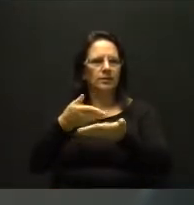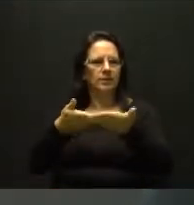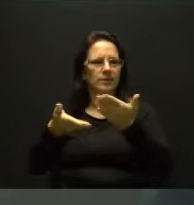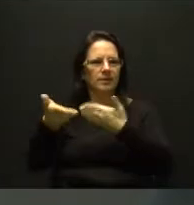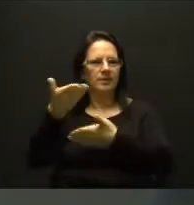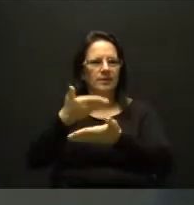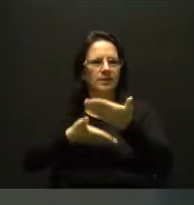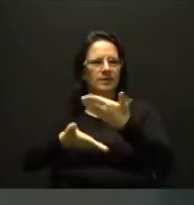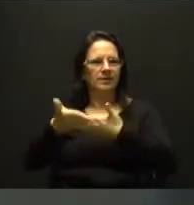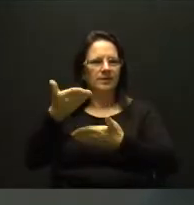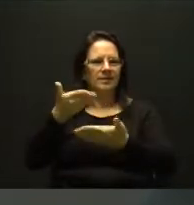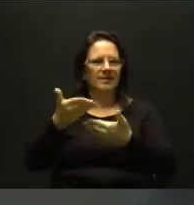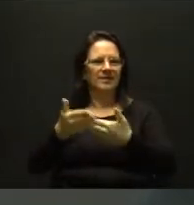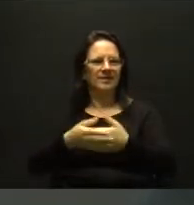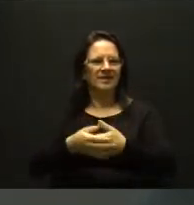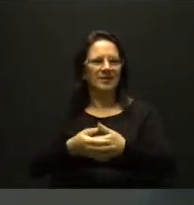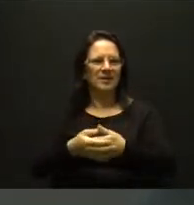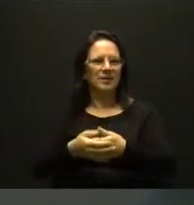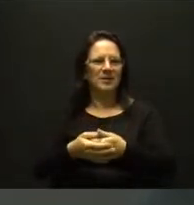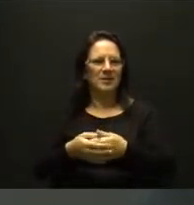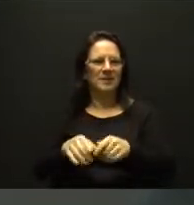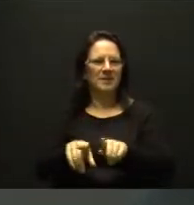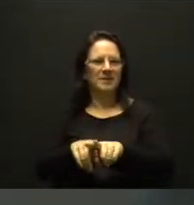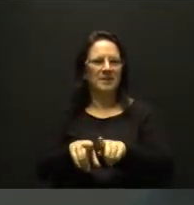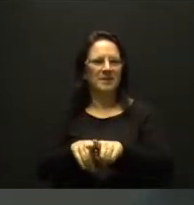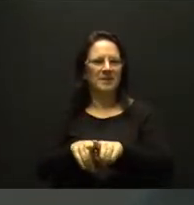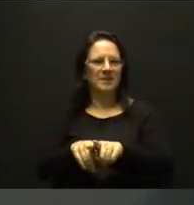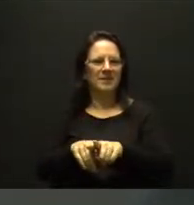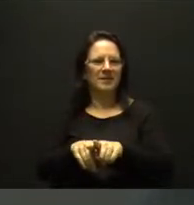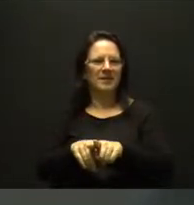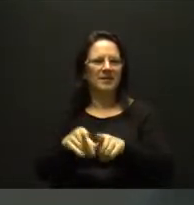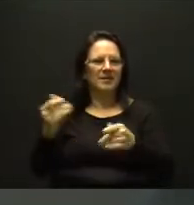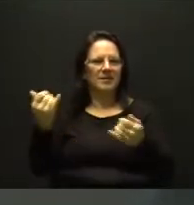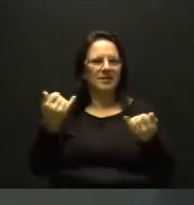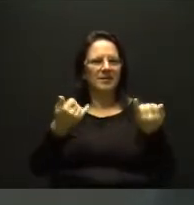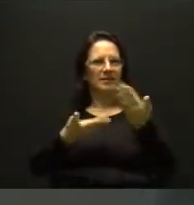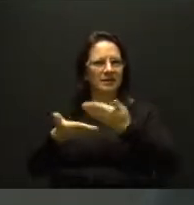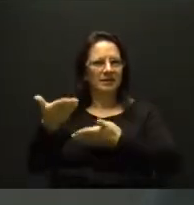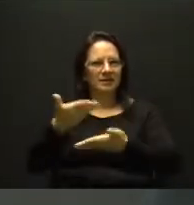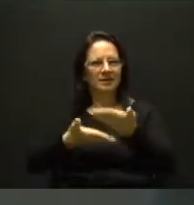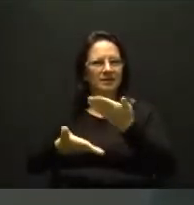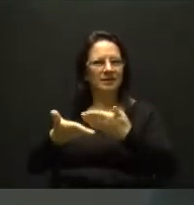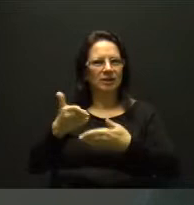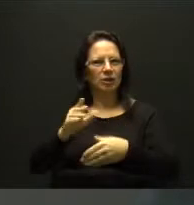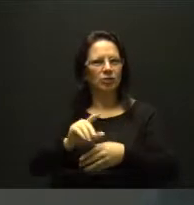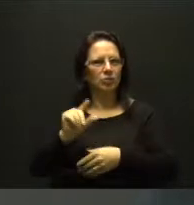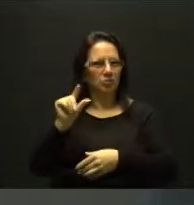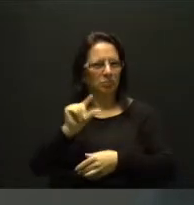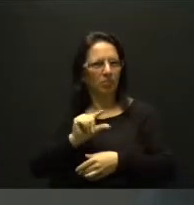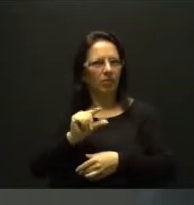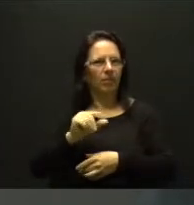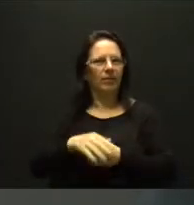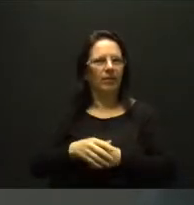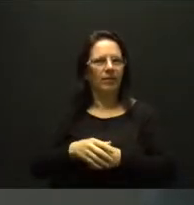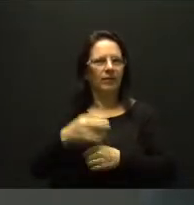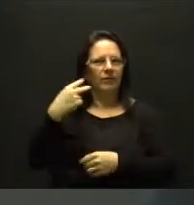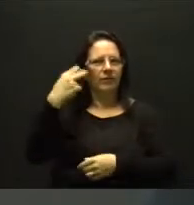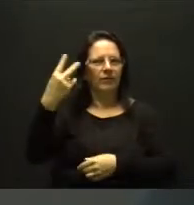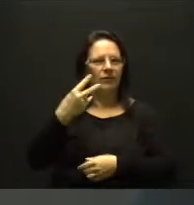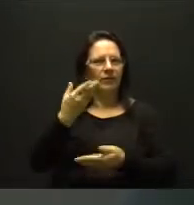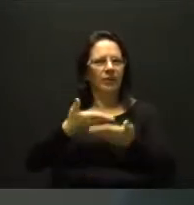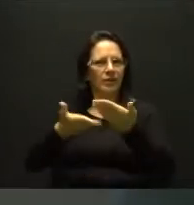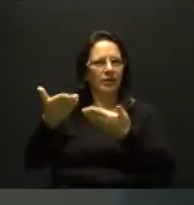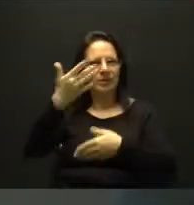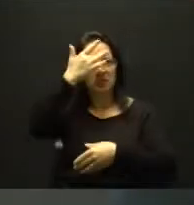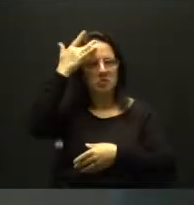demanda de maior potencial me resigno a minha insignificância de pequena vereador que sou ele passa essa alternativa